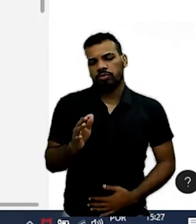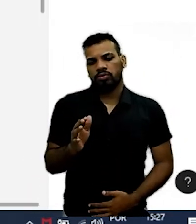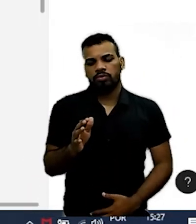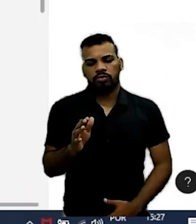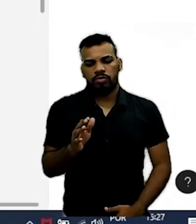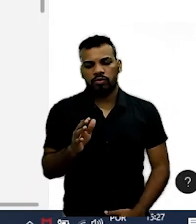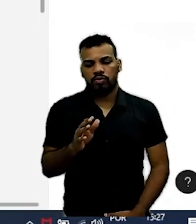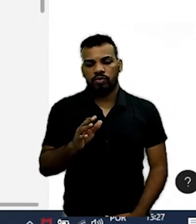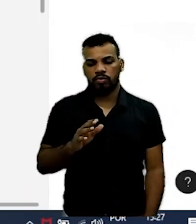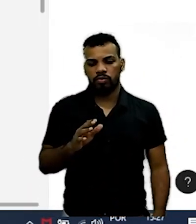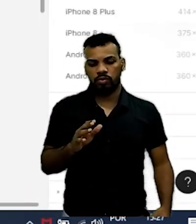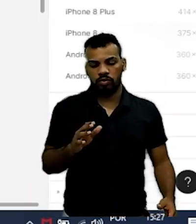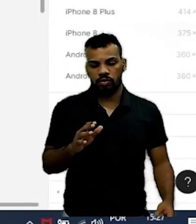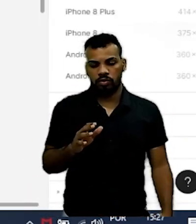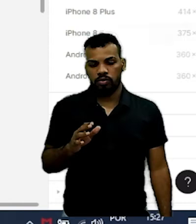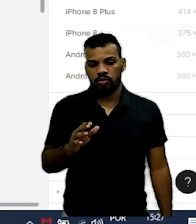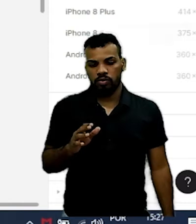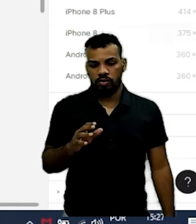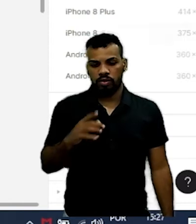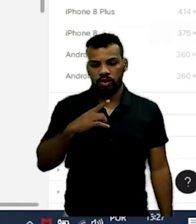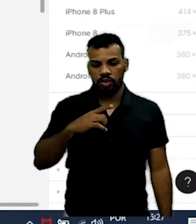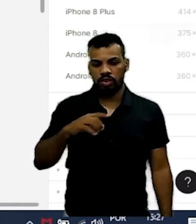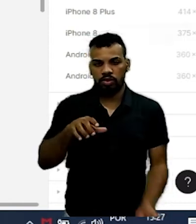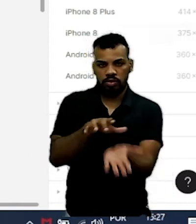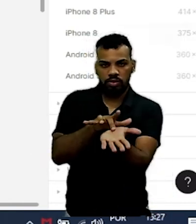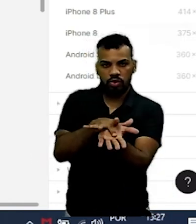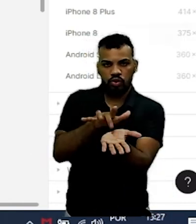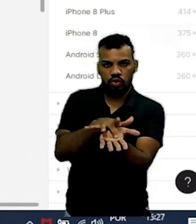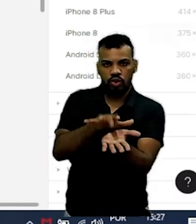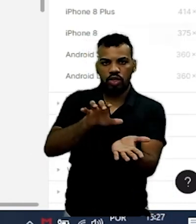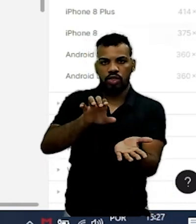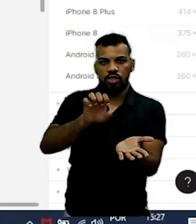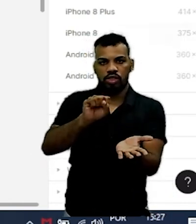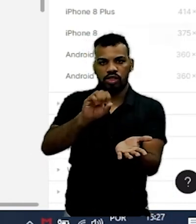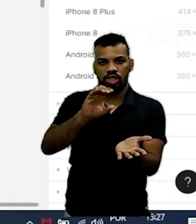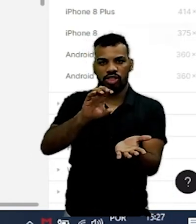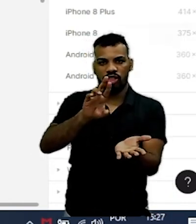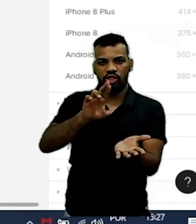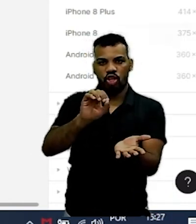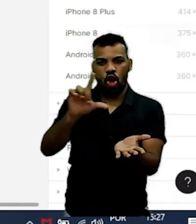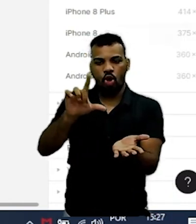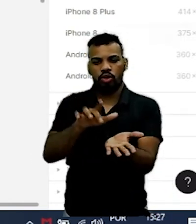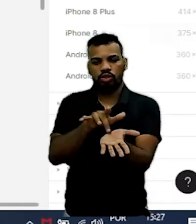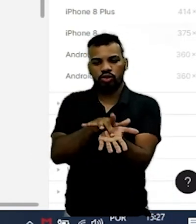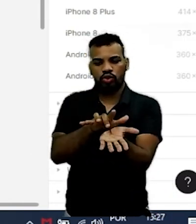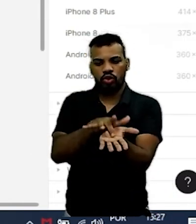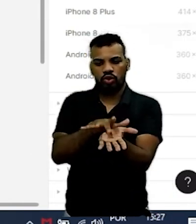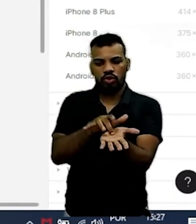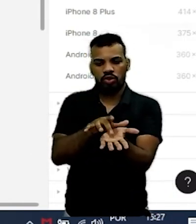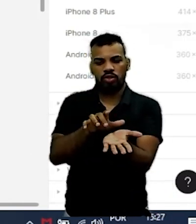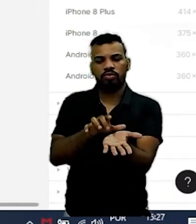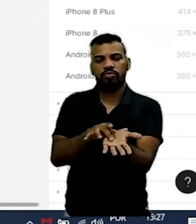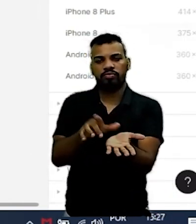pressionar o seu scroll, o seu mouse, e automaticamente ele já vira a sua mão.